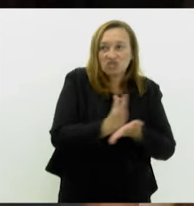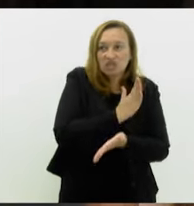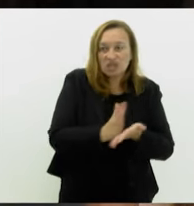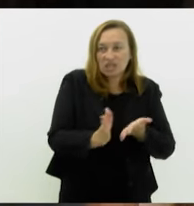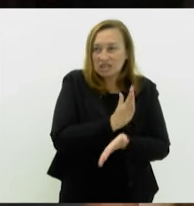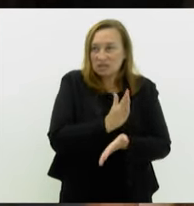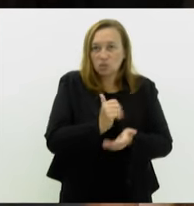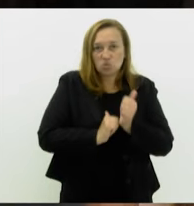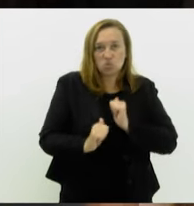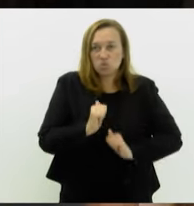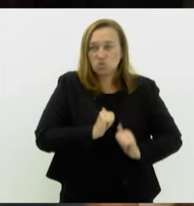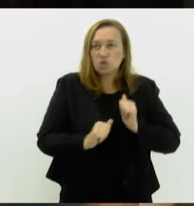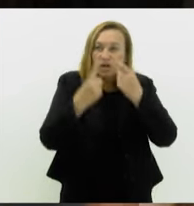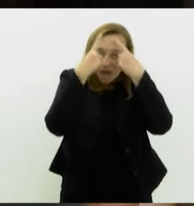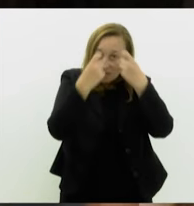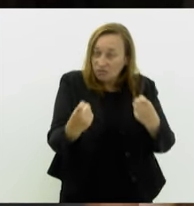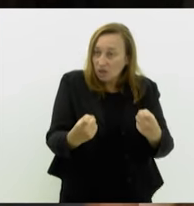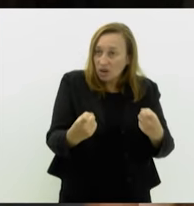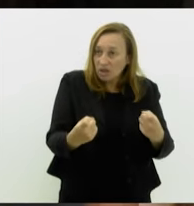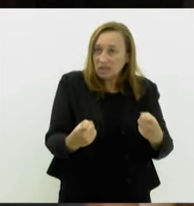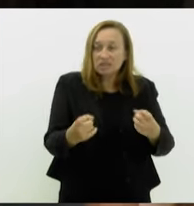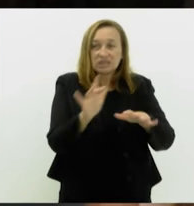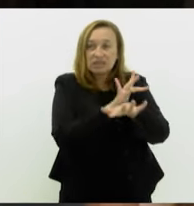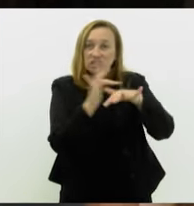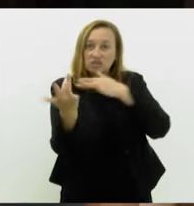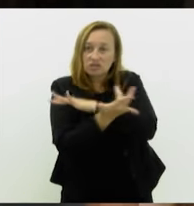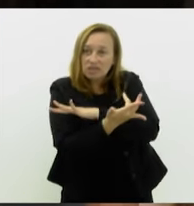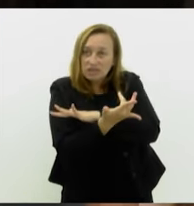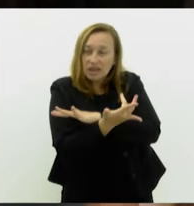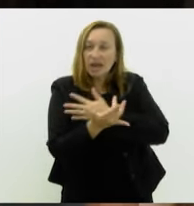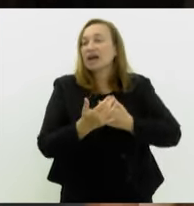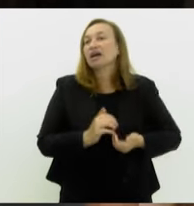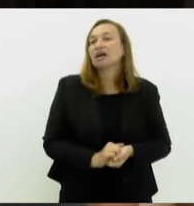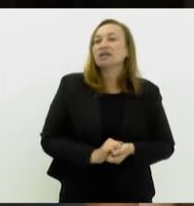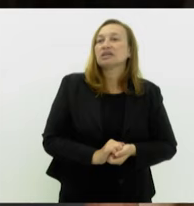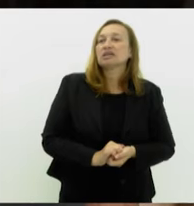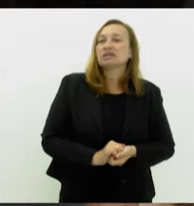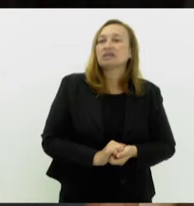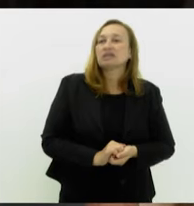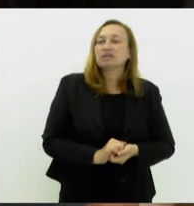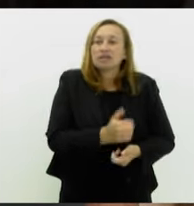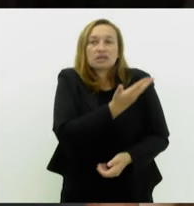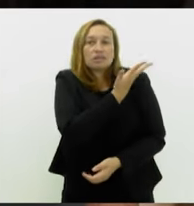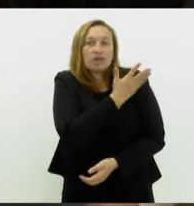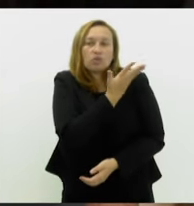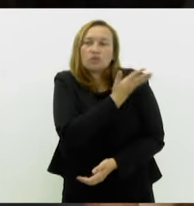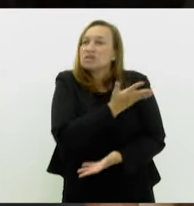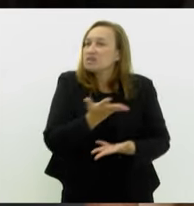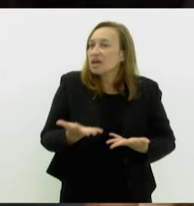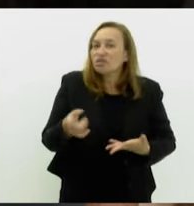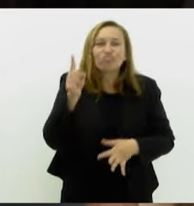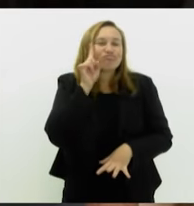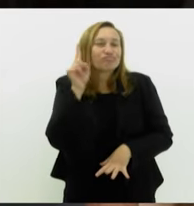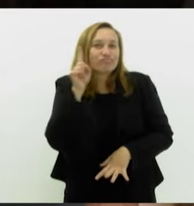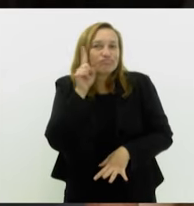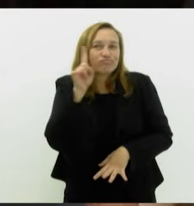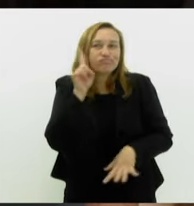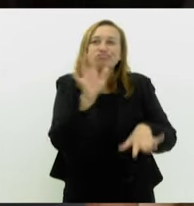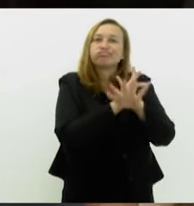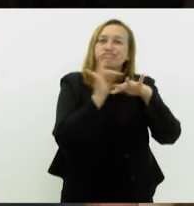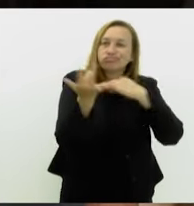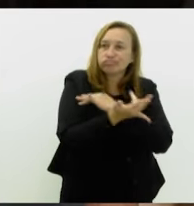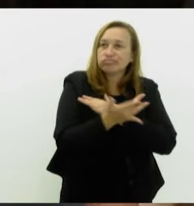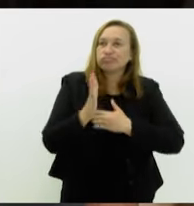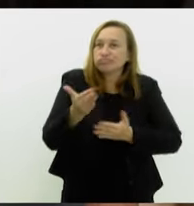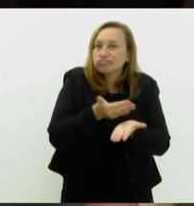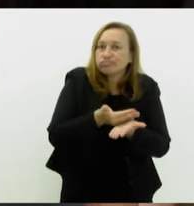autorizado a violência nas redes sociais a discriminação o preconceito a gente sabe a gente dá bom dia na rede social e já